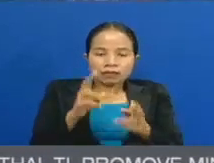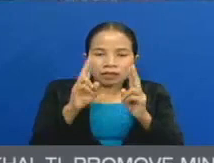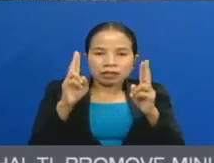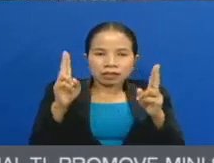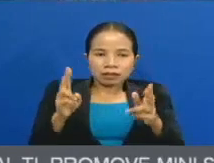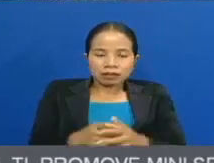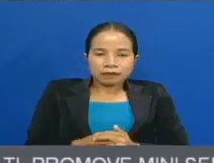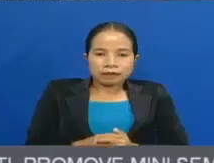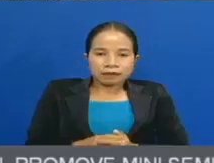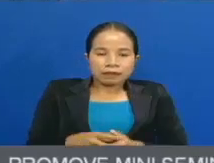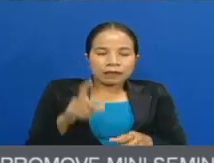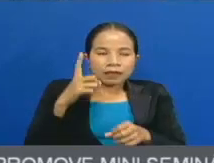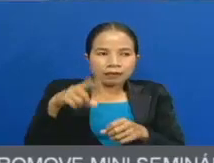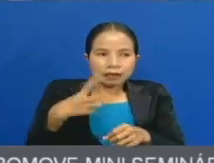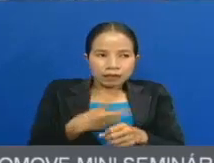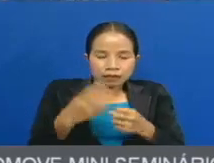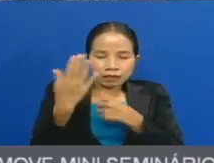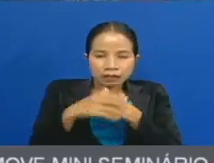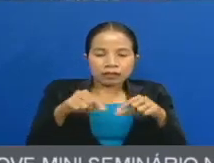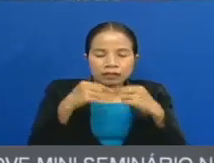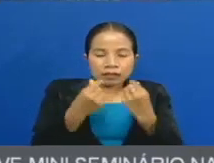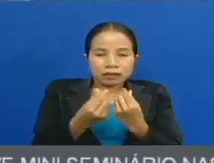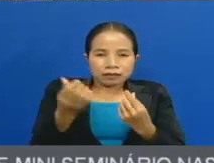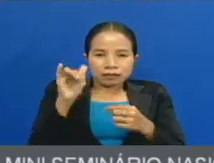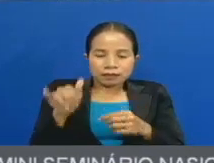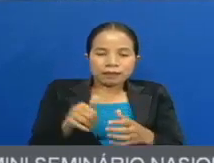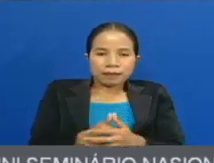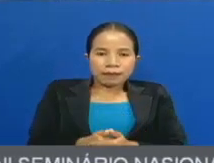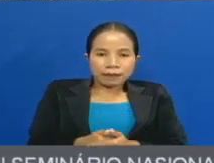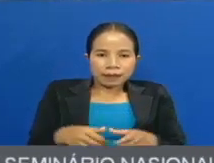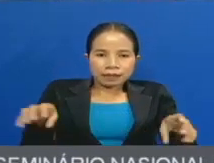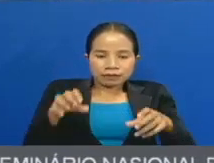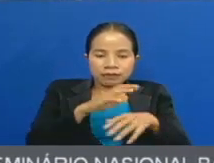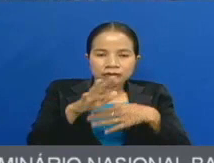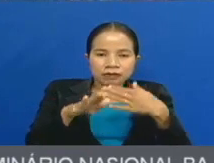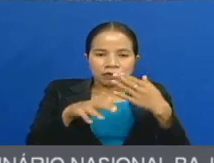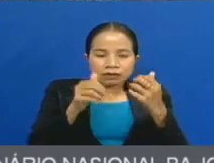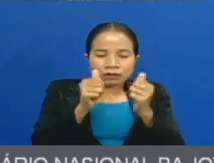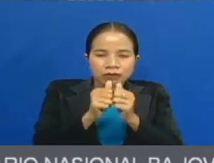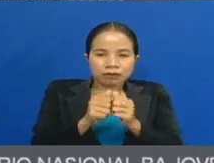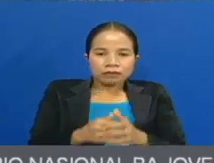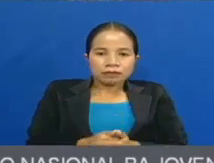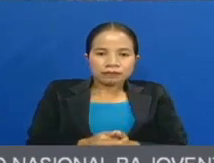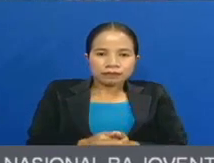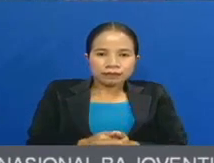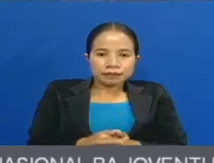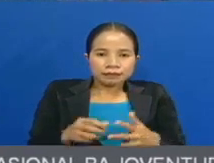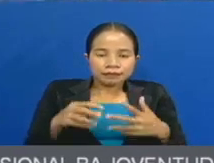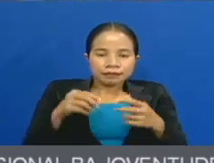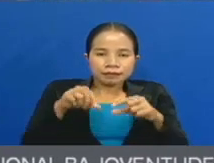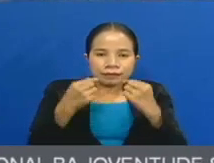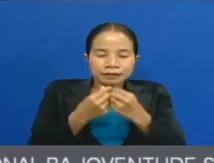setup, laboratório é itinerante, equipa será, serviço itinerante, é uma... Tenho profissionais